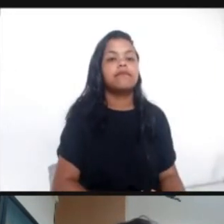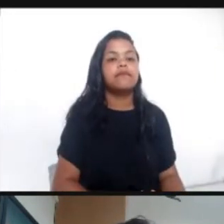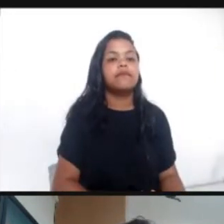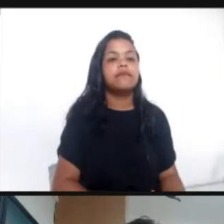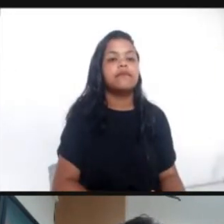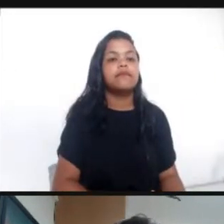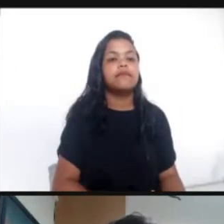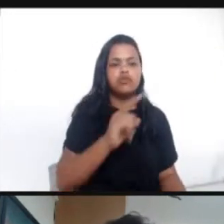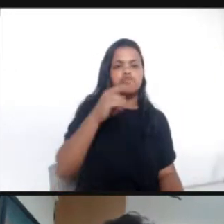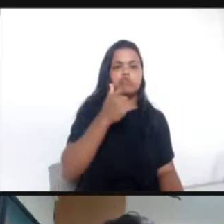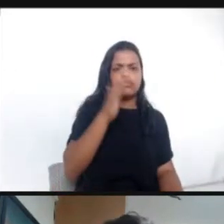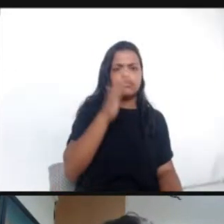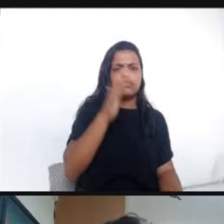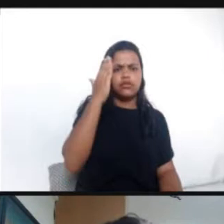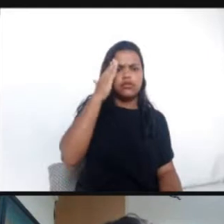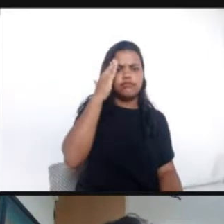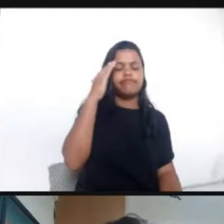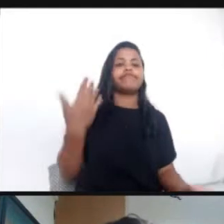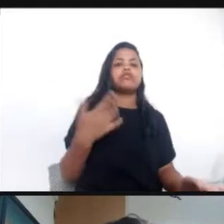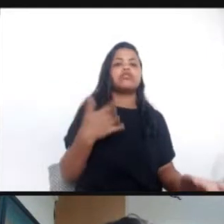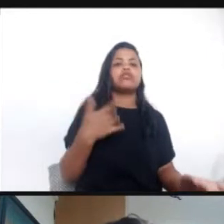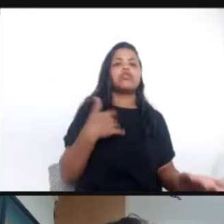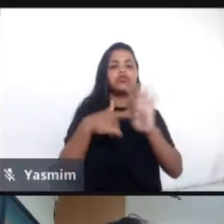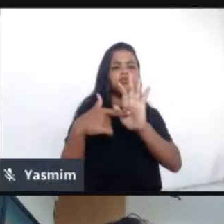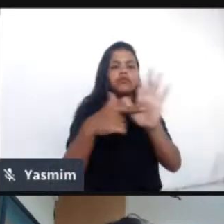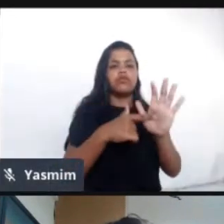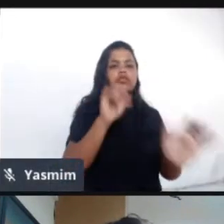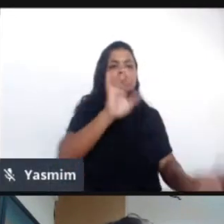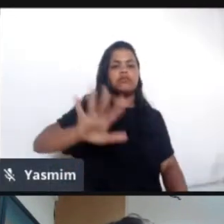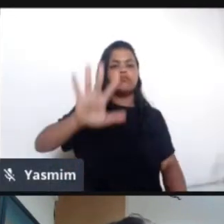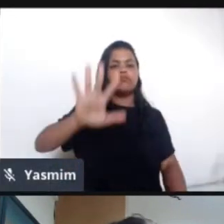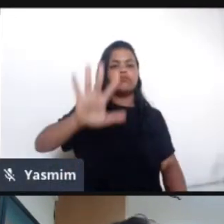Bom, eu queria trazer, antes de mais nada, esse gráfico aqui para a gente compreender